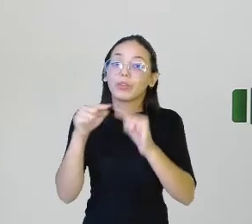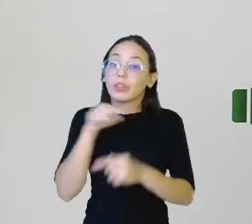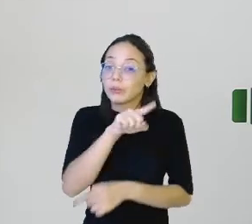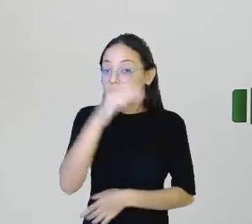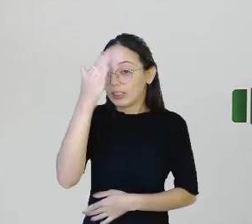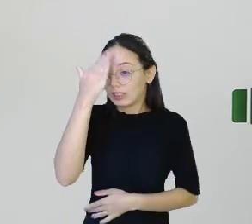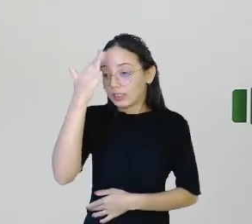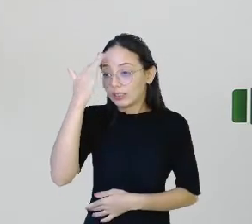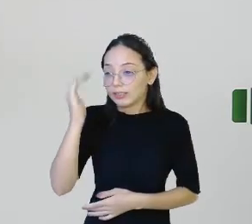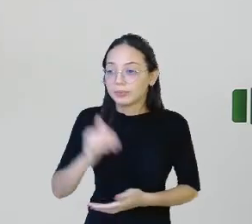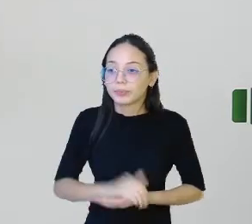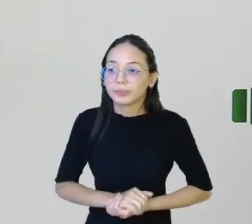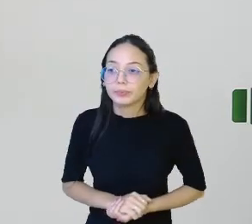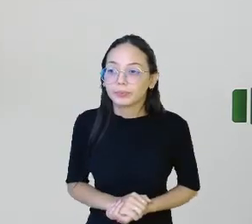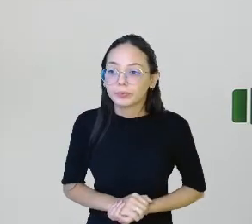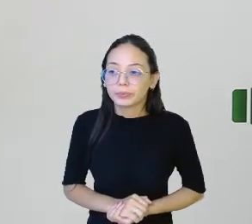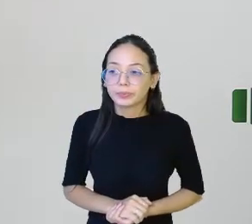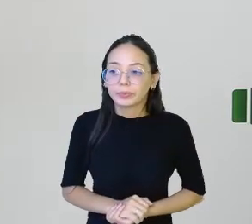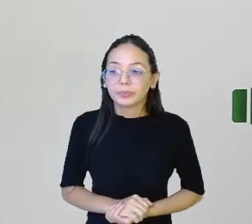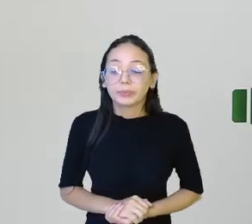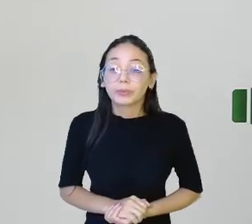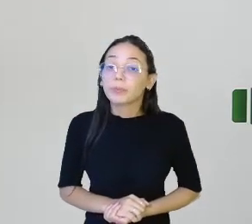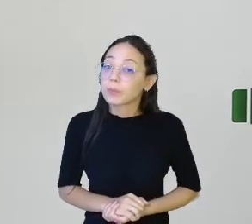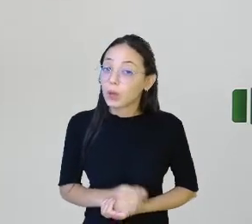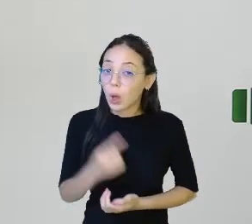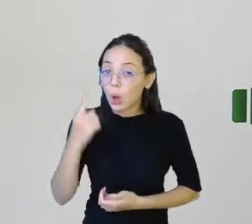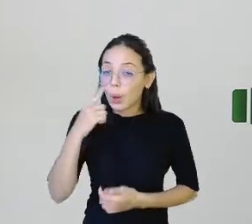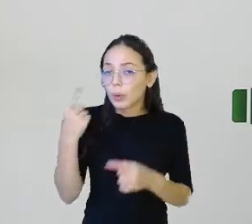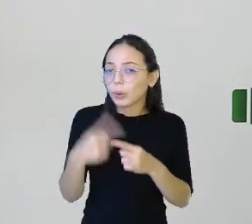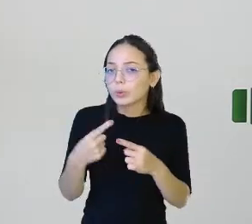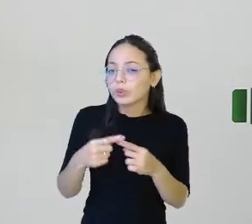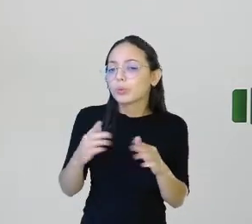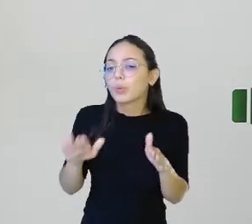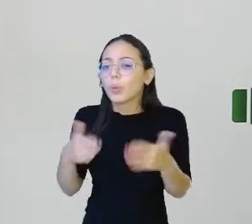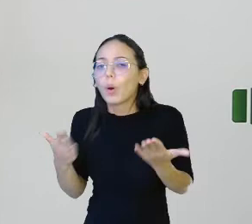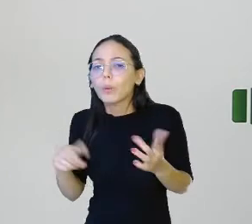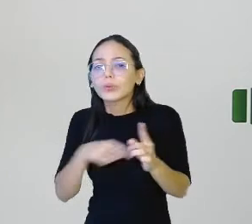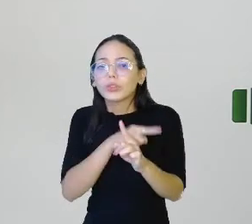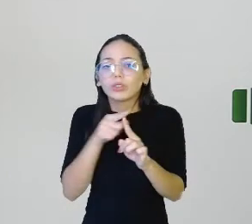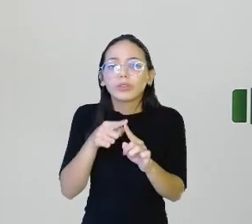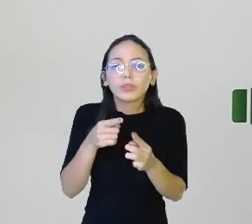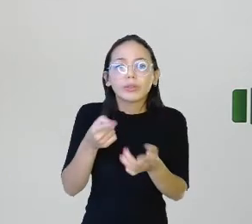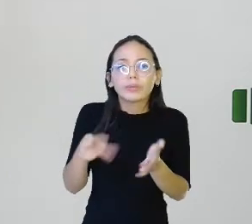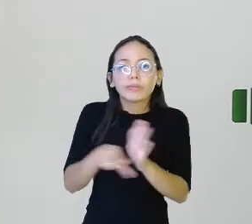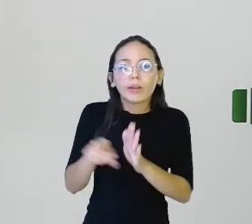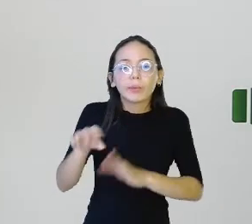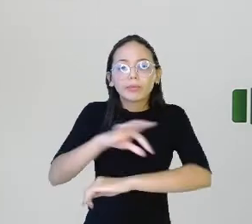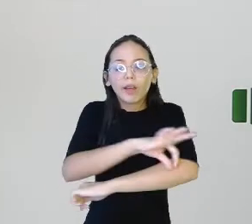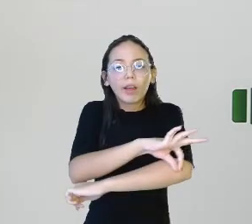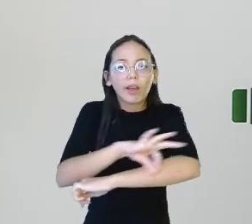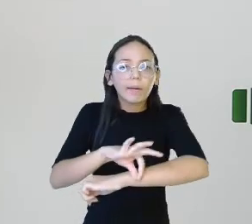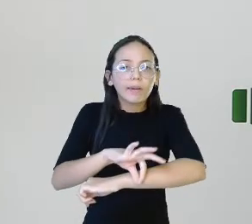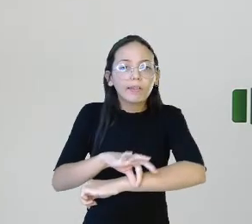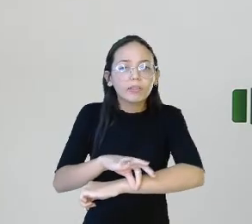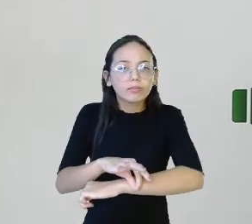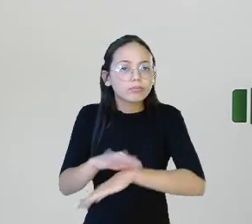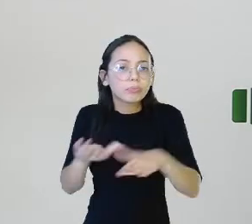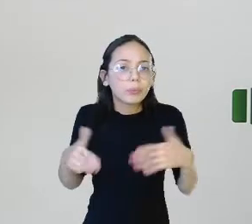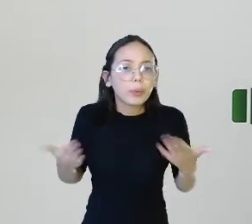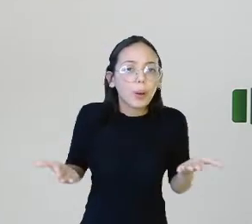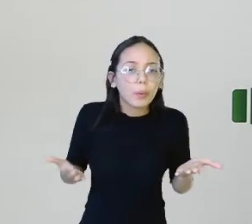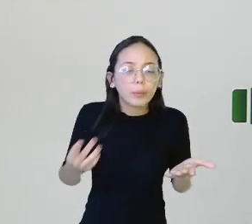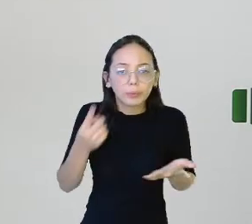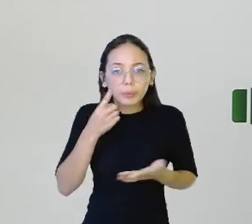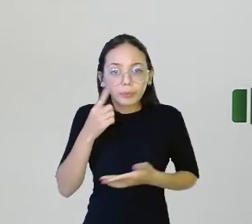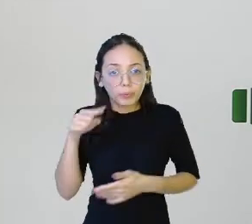entender o porquê. Para que você acha que serve a régua? Você consegue me dizer? Fala daí